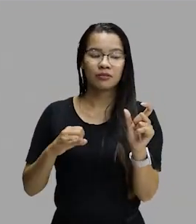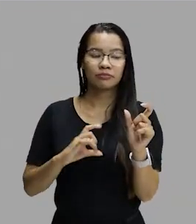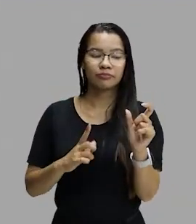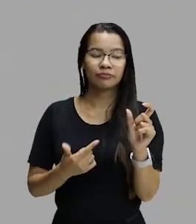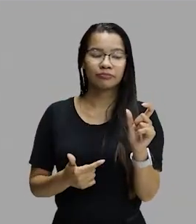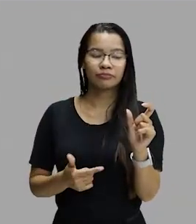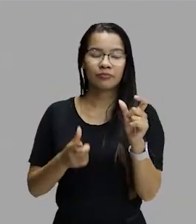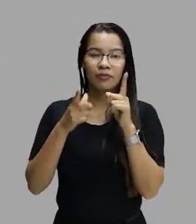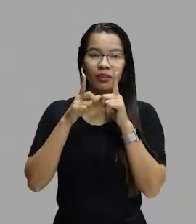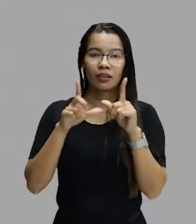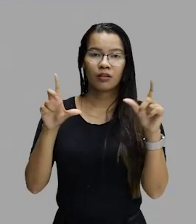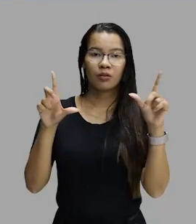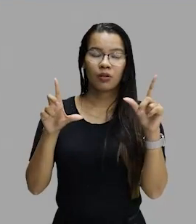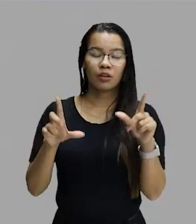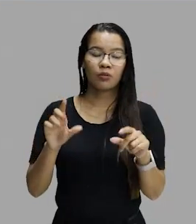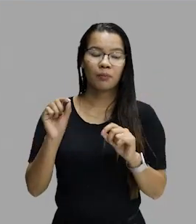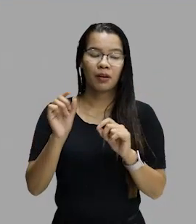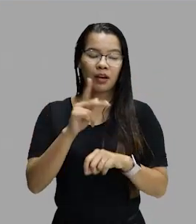vai haver